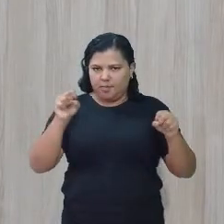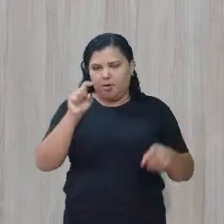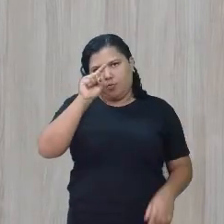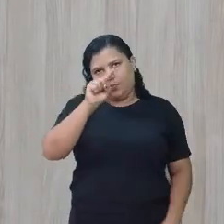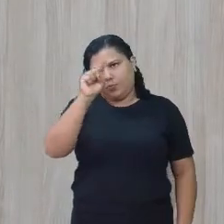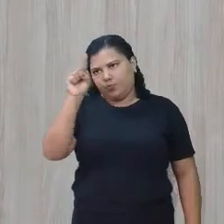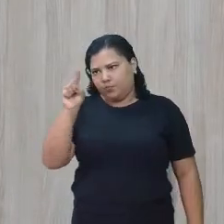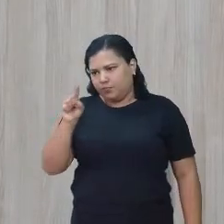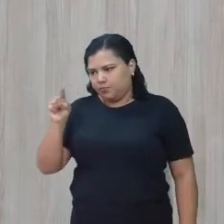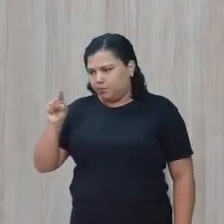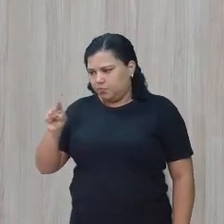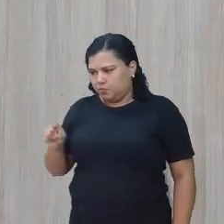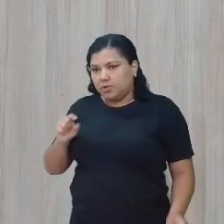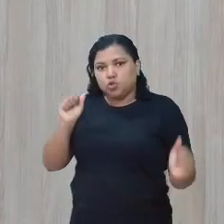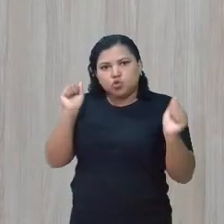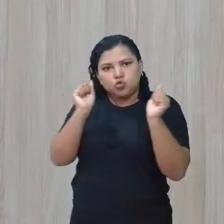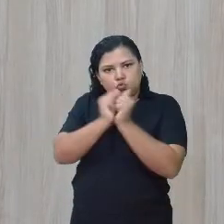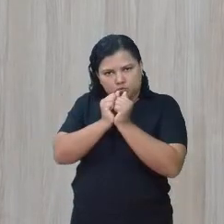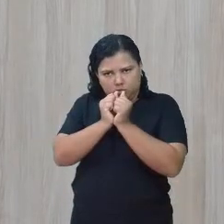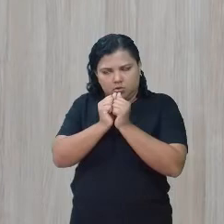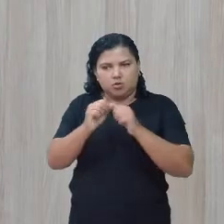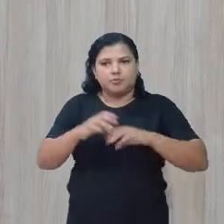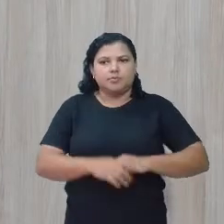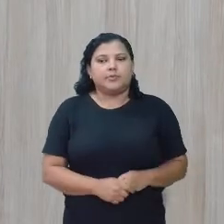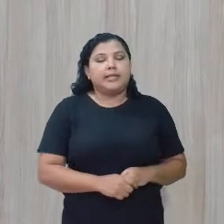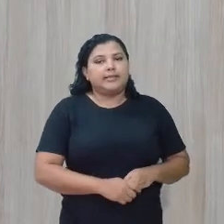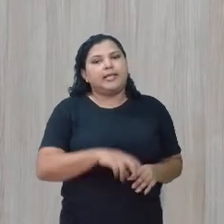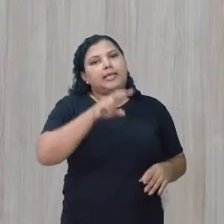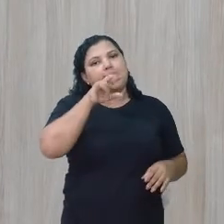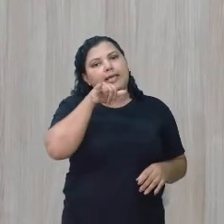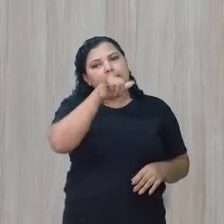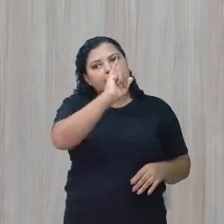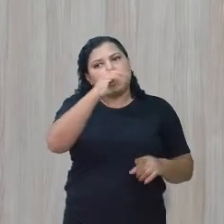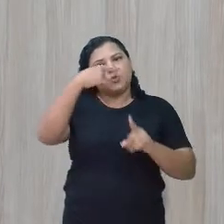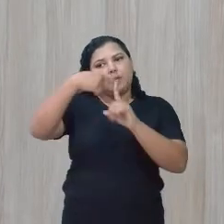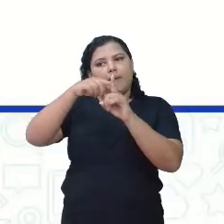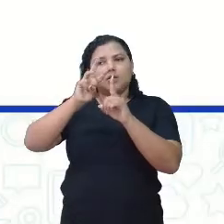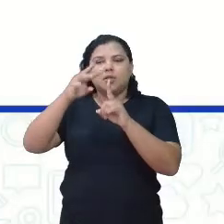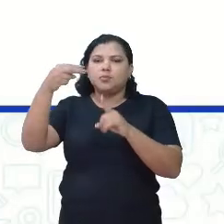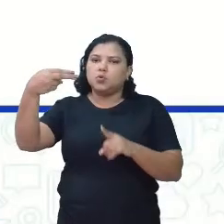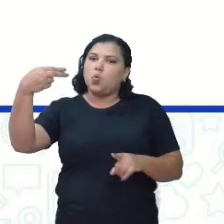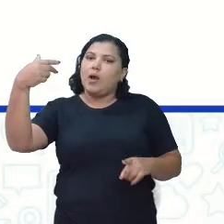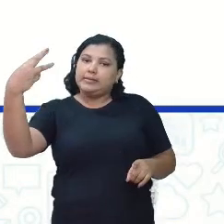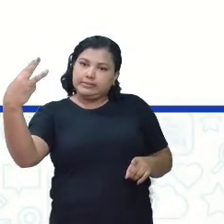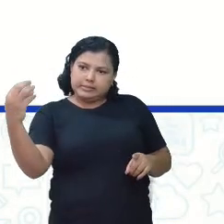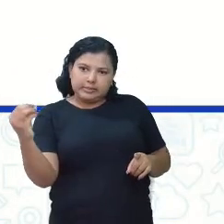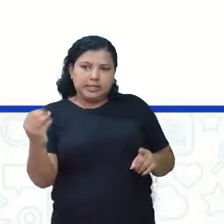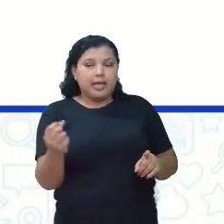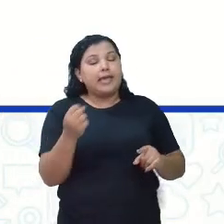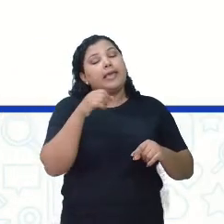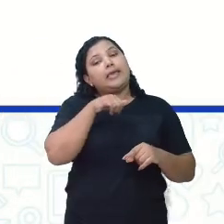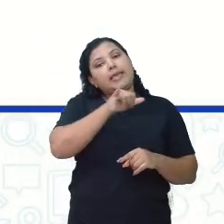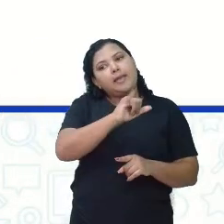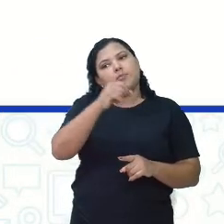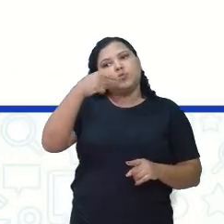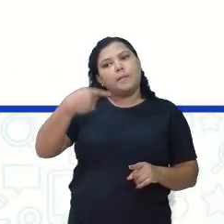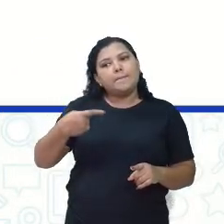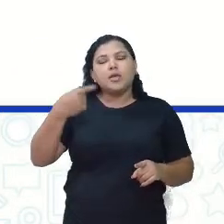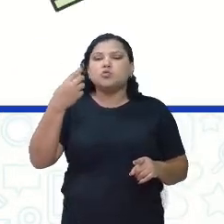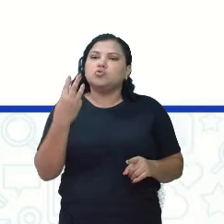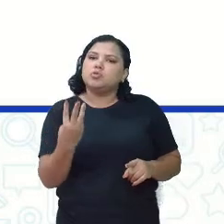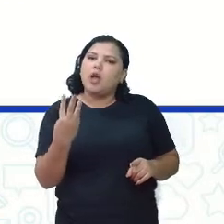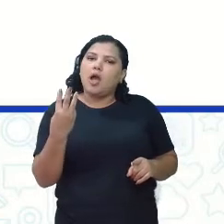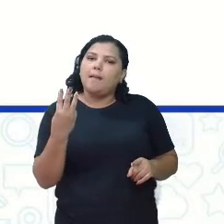essas duas equações. Então eu tenho aí, ó, y mais w igual a 30 e y menos w igual a